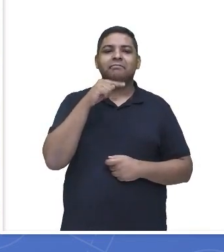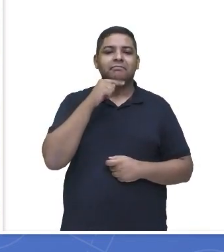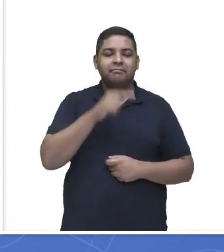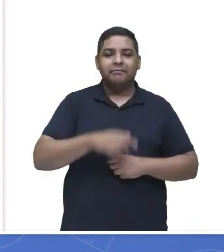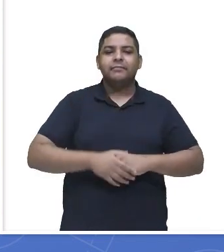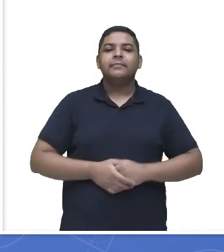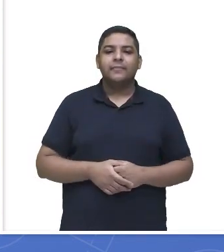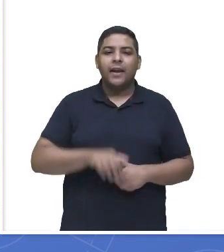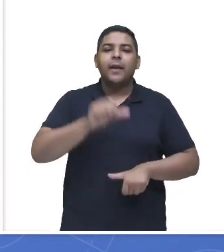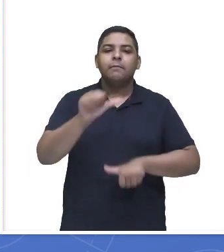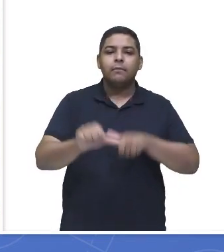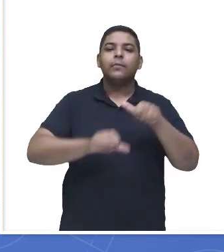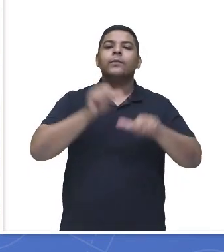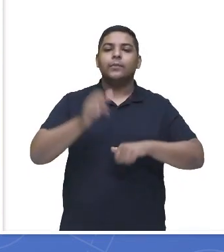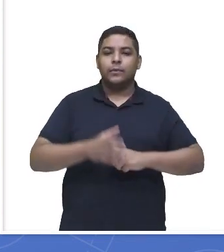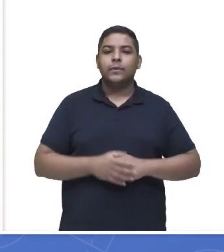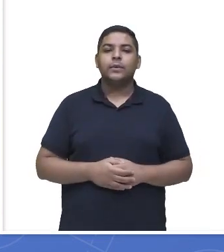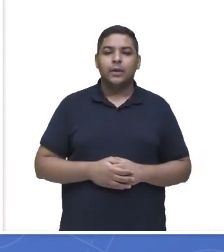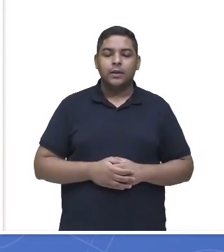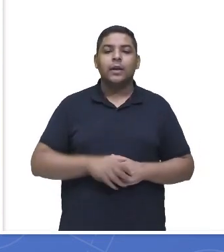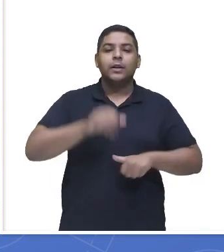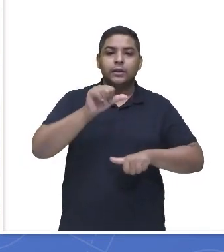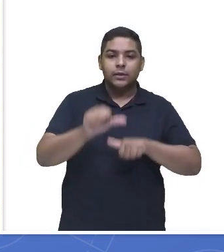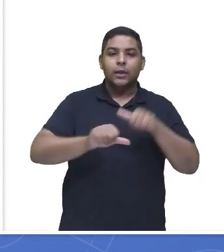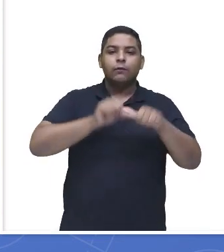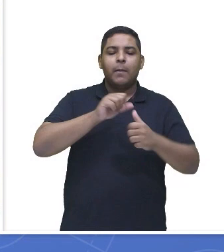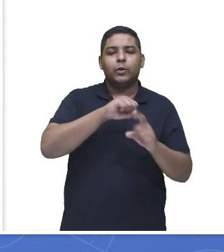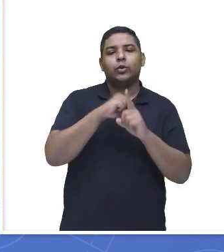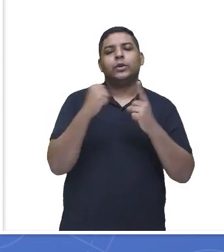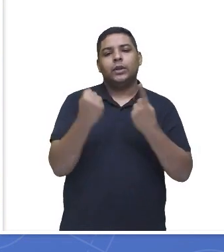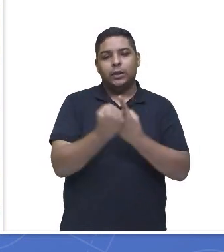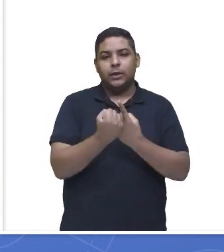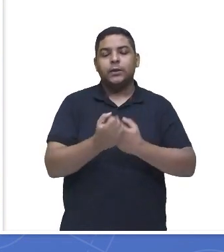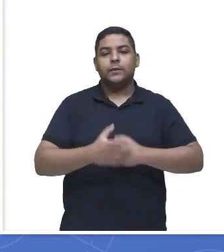essa mudança acaba transformando toda a sociedade de